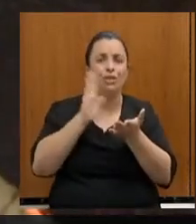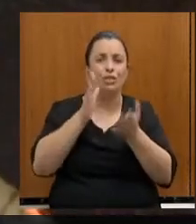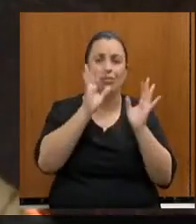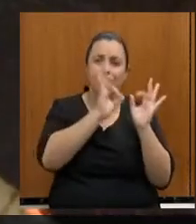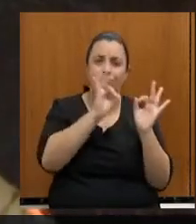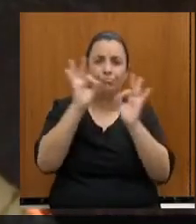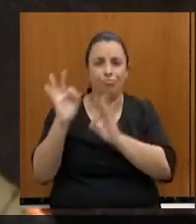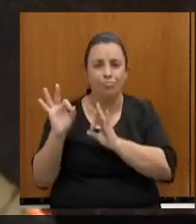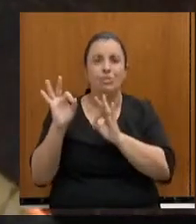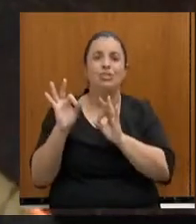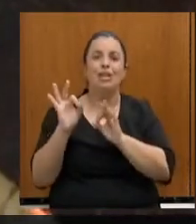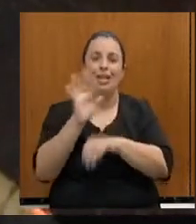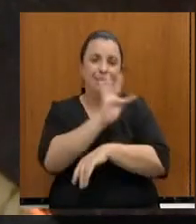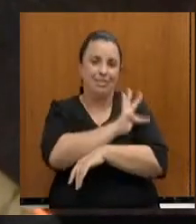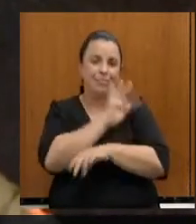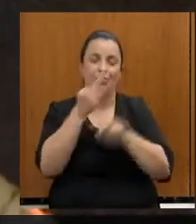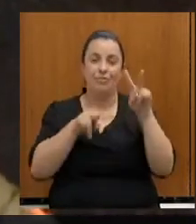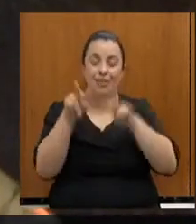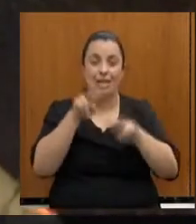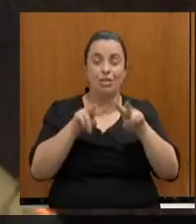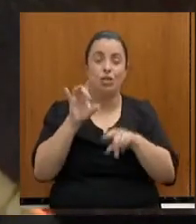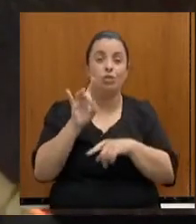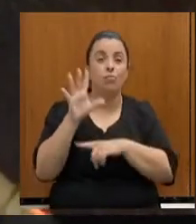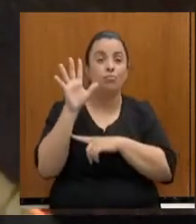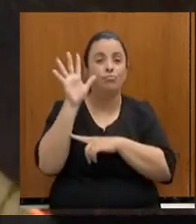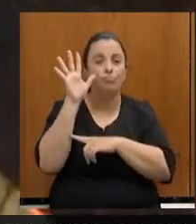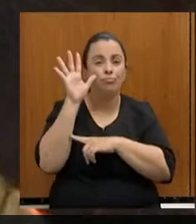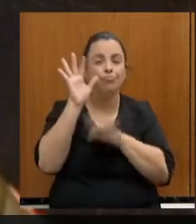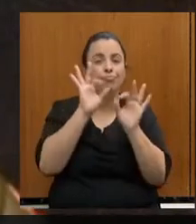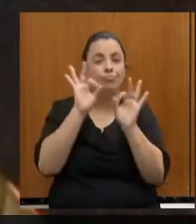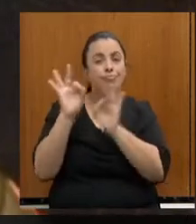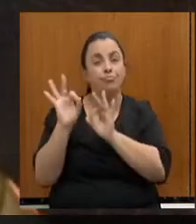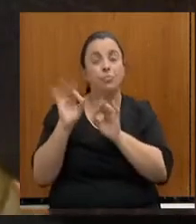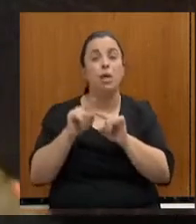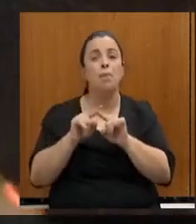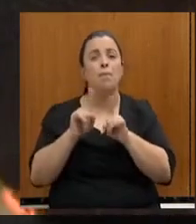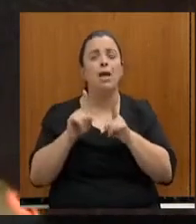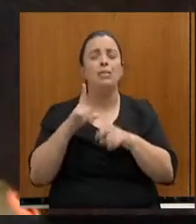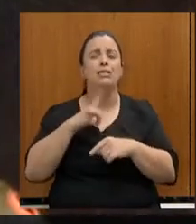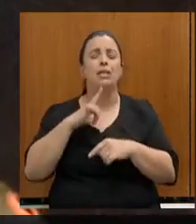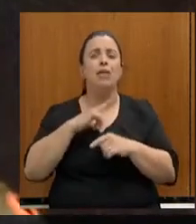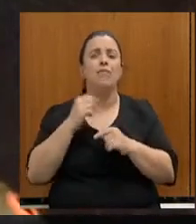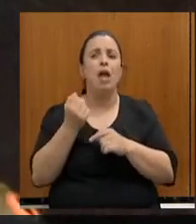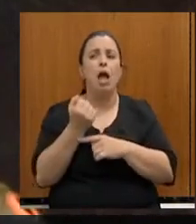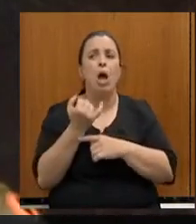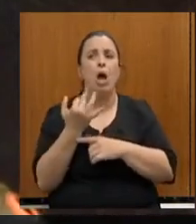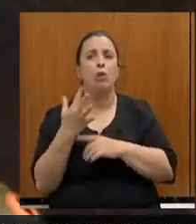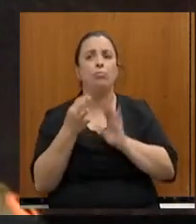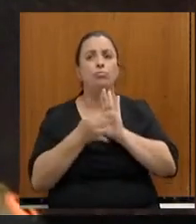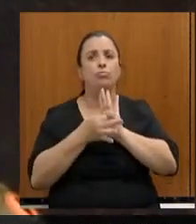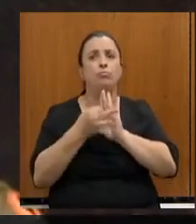casa remotamente como houve mas depois de algumas críticas foram feitas ao acordo da Vale